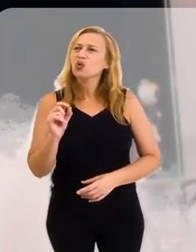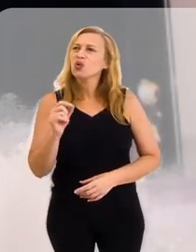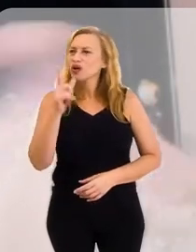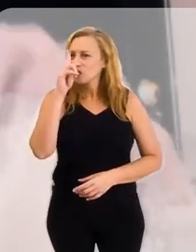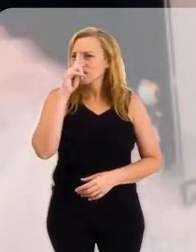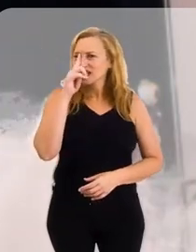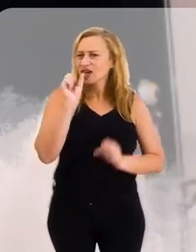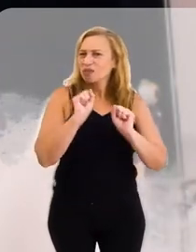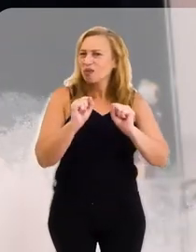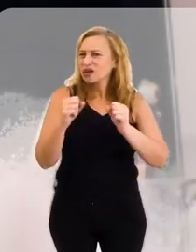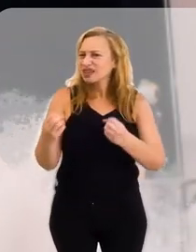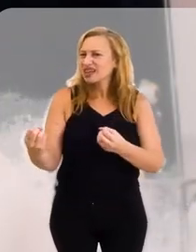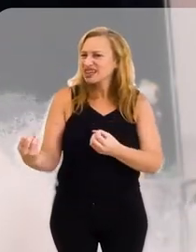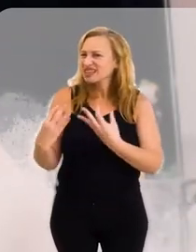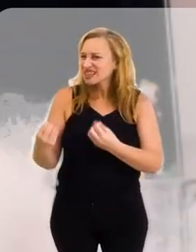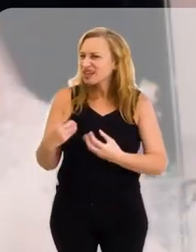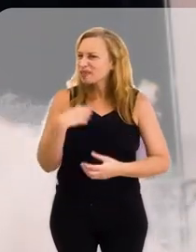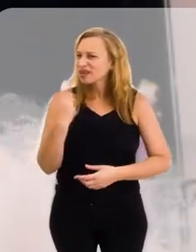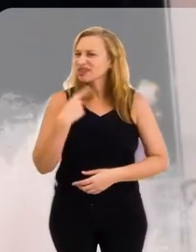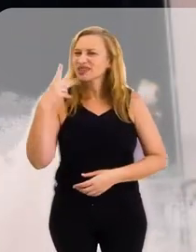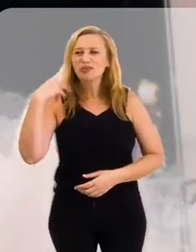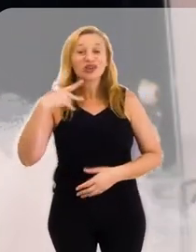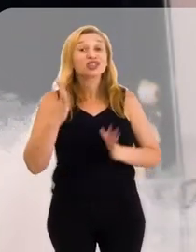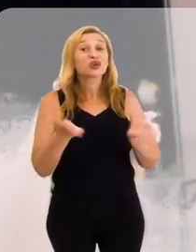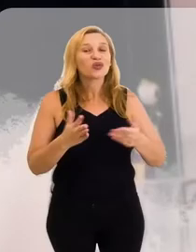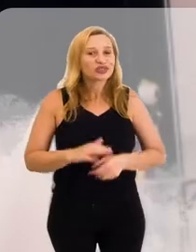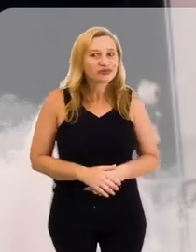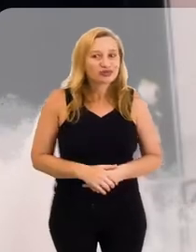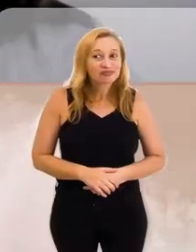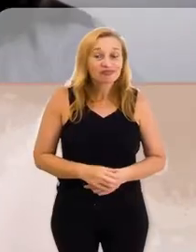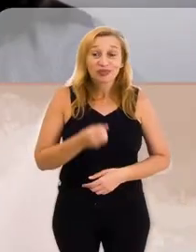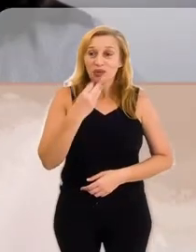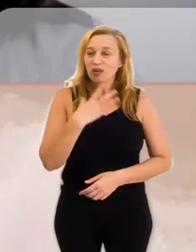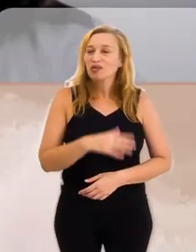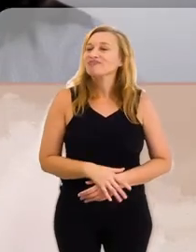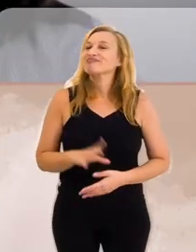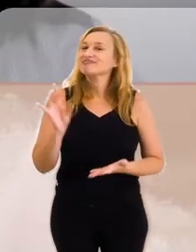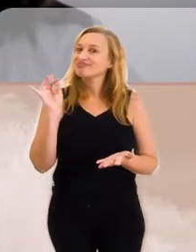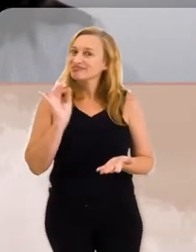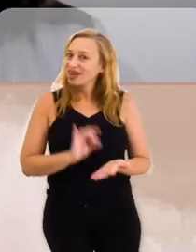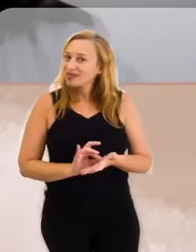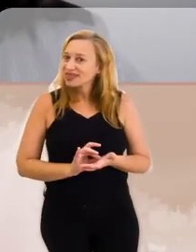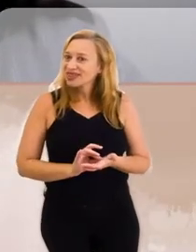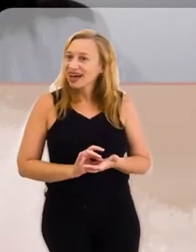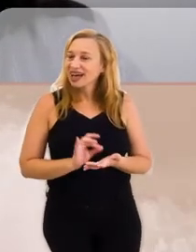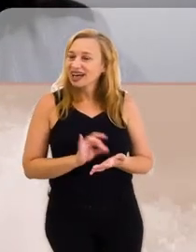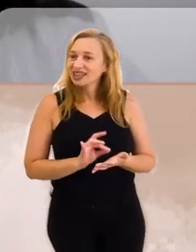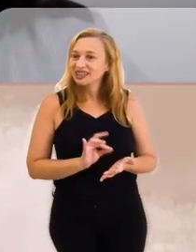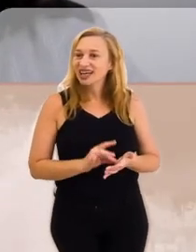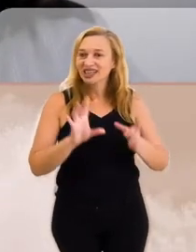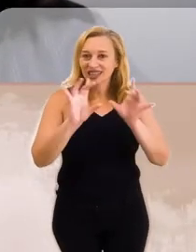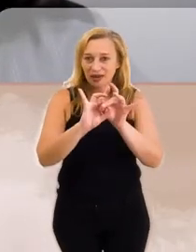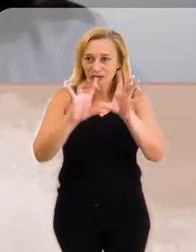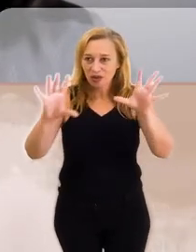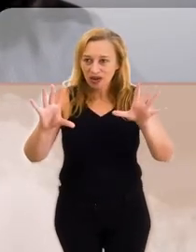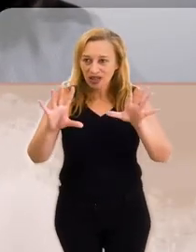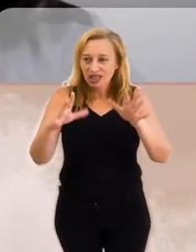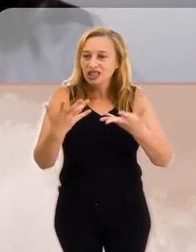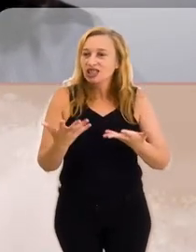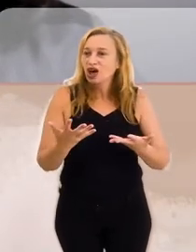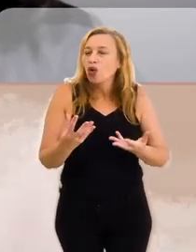o que que os gregos podem ensinar para nossa política de hoje na verdade a